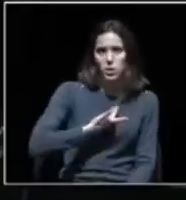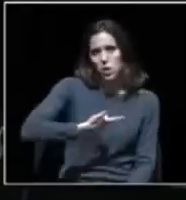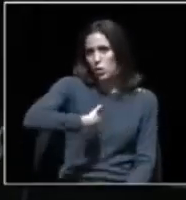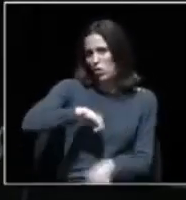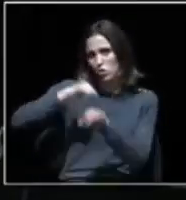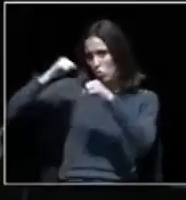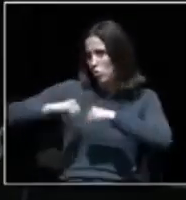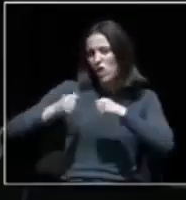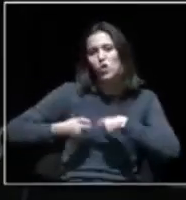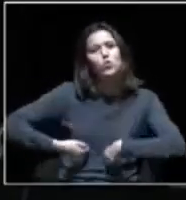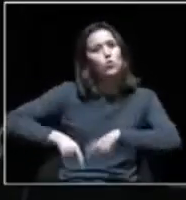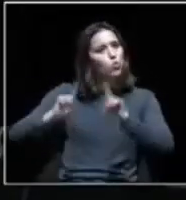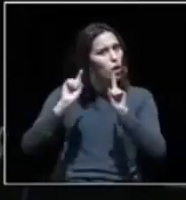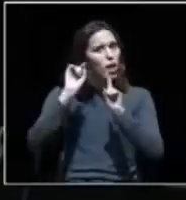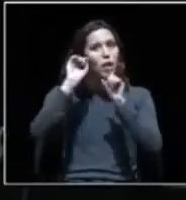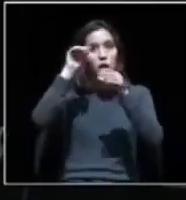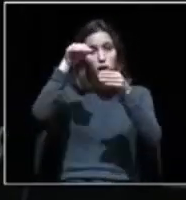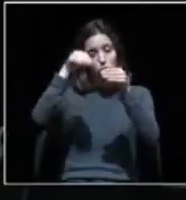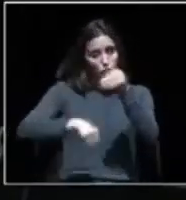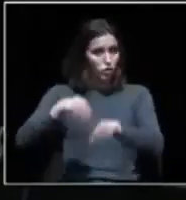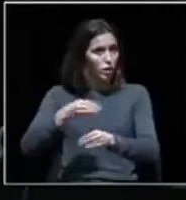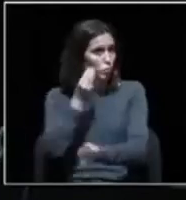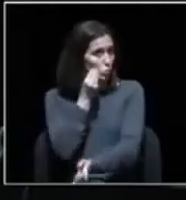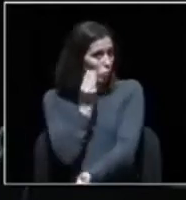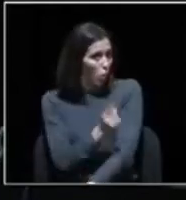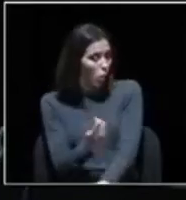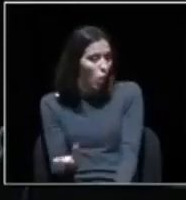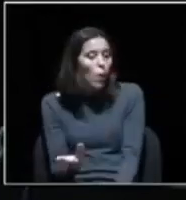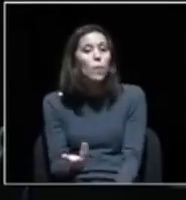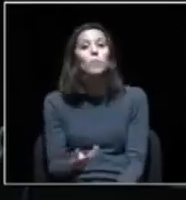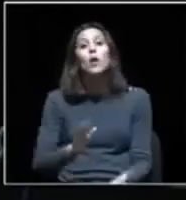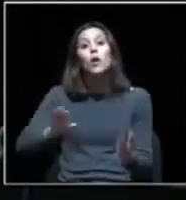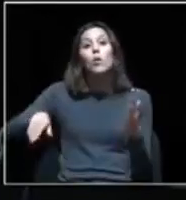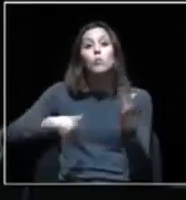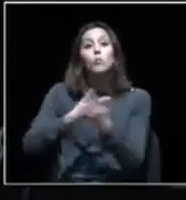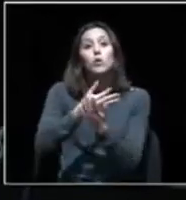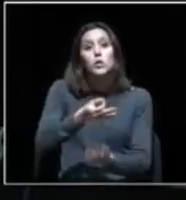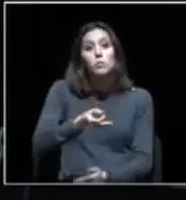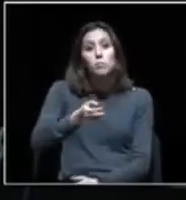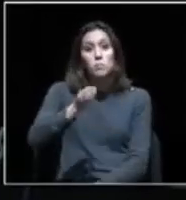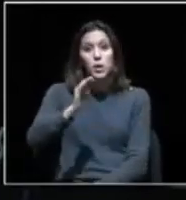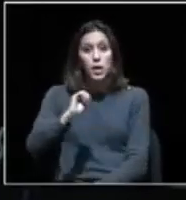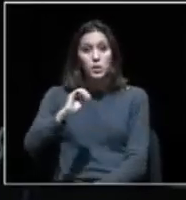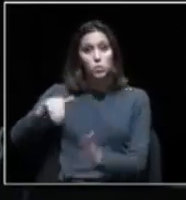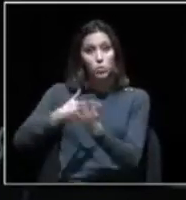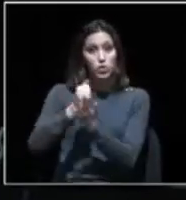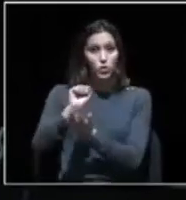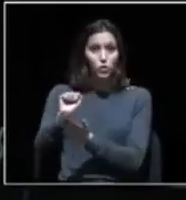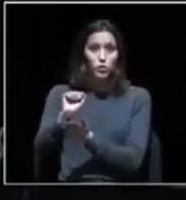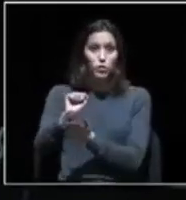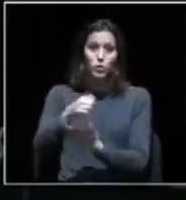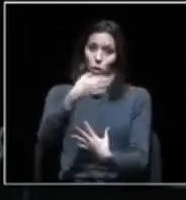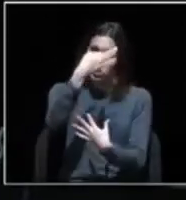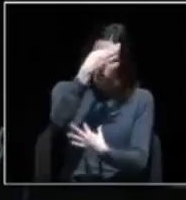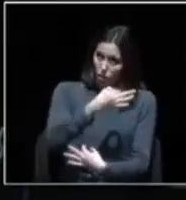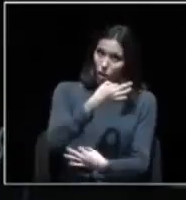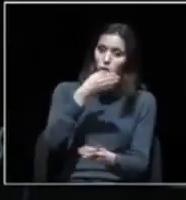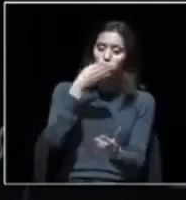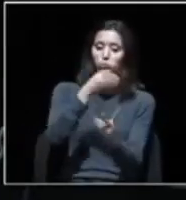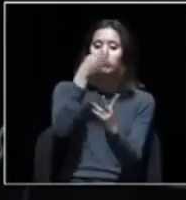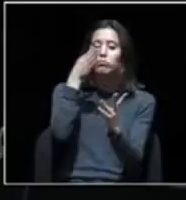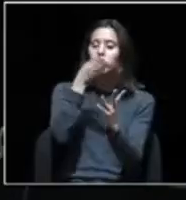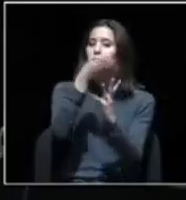todo concordar e votaremos em conformidade. Por sua vez, a proposta do PS sobre o mesmo assunto é sensata e foca os